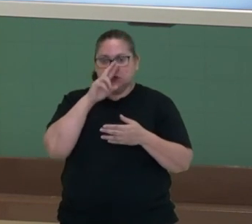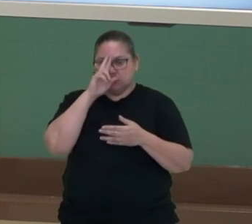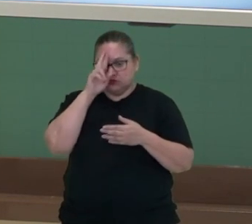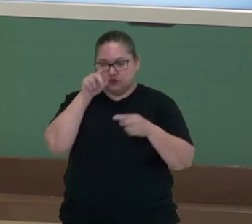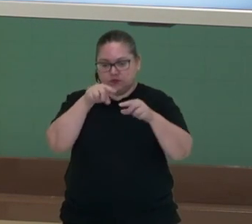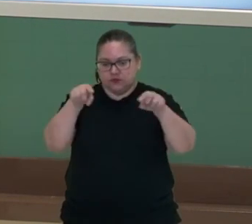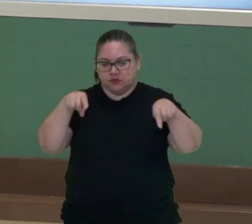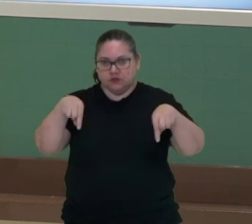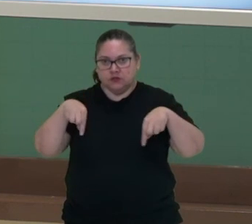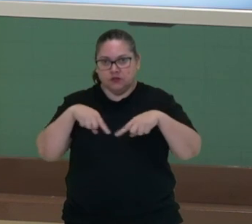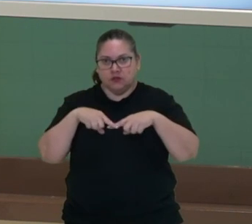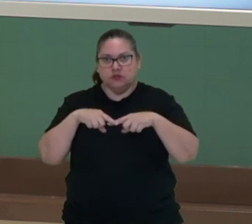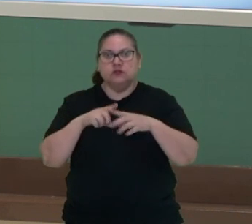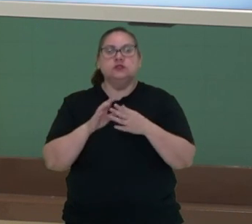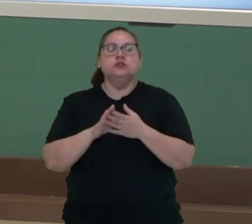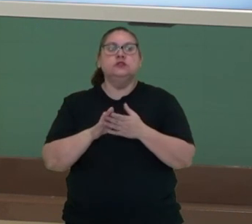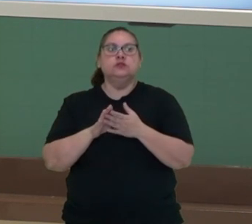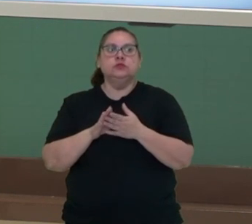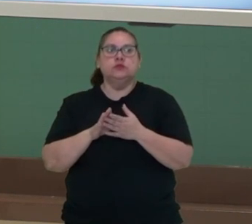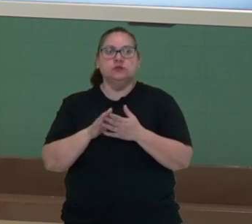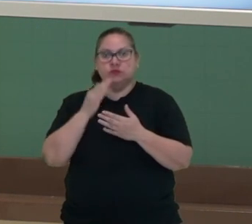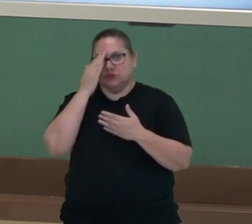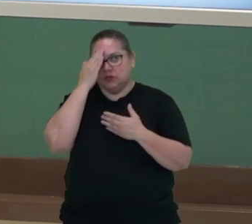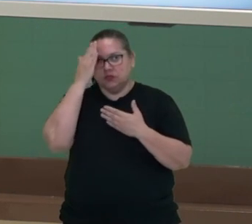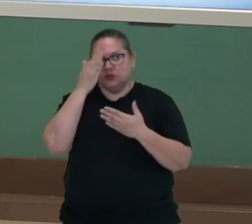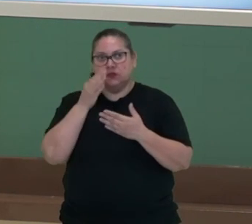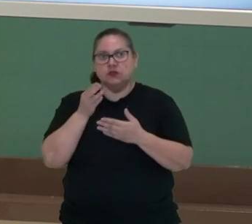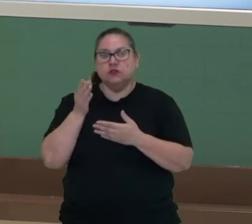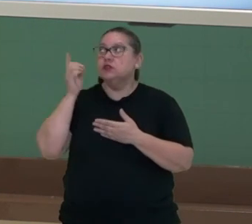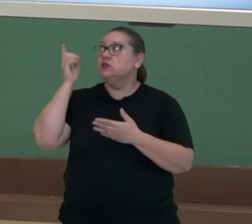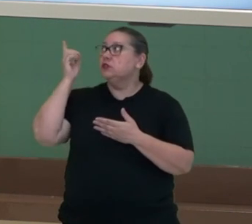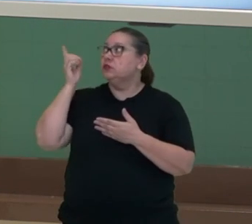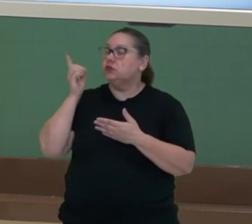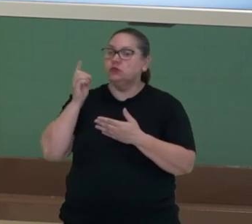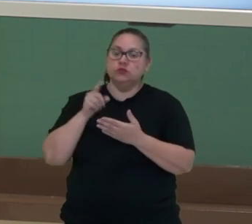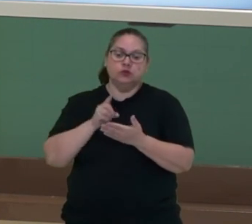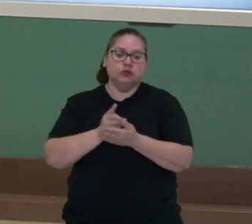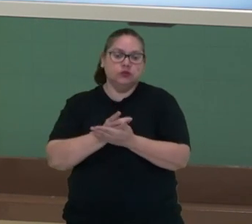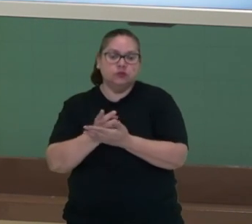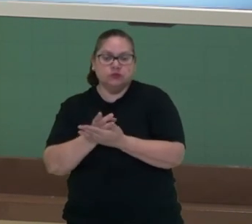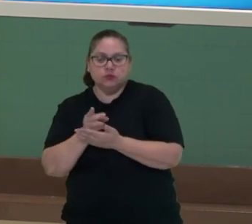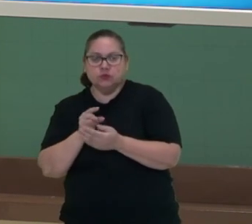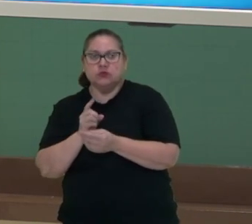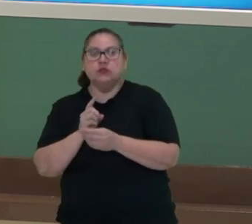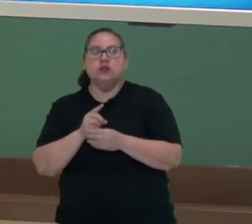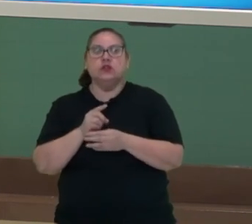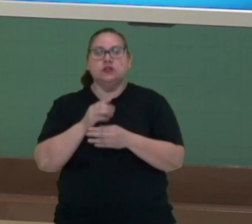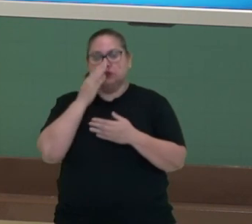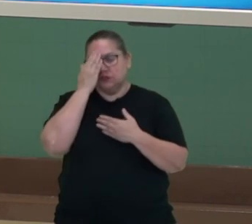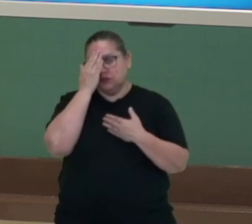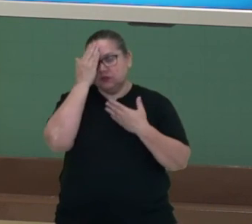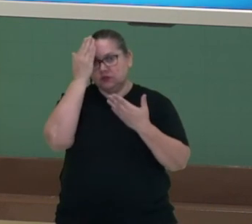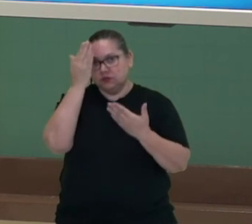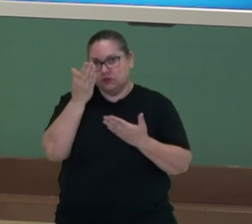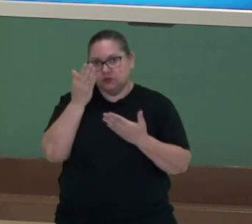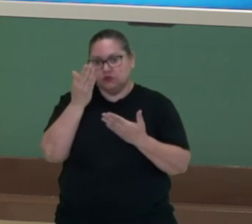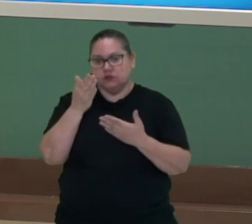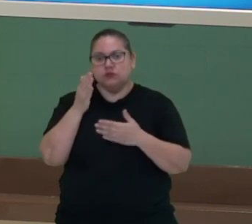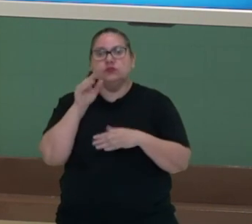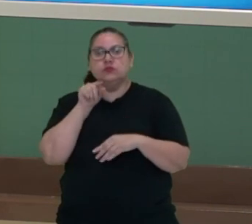de sala, a você, subchefe, meu muito obrigado. Aqui estão as nossas referências de aula e eu agradeço a